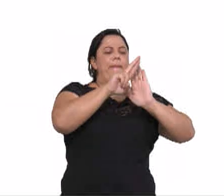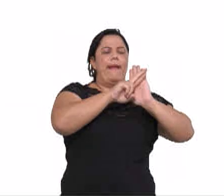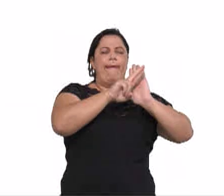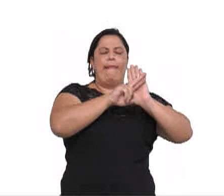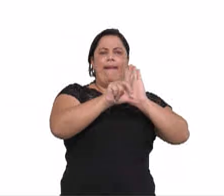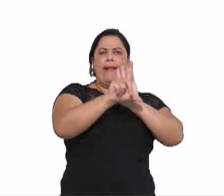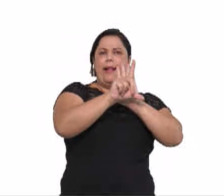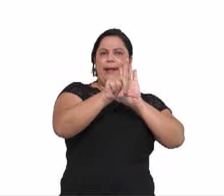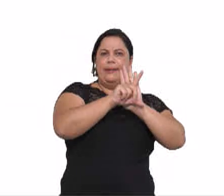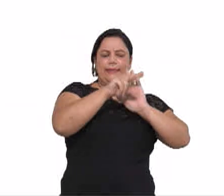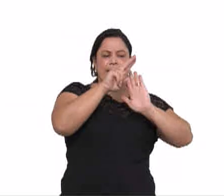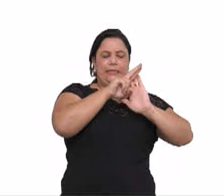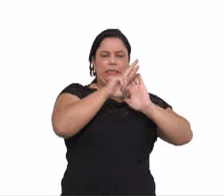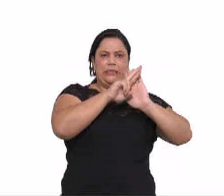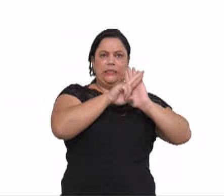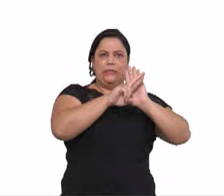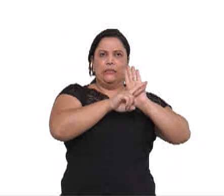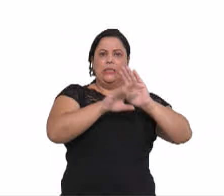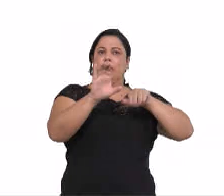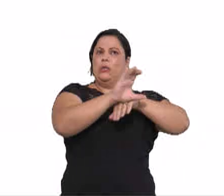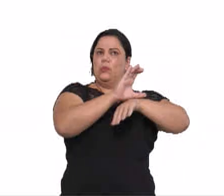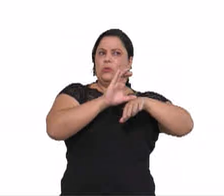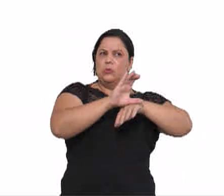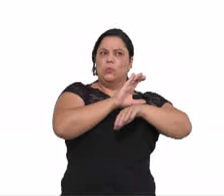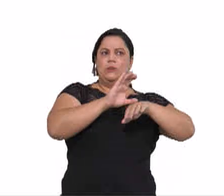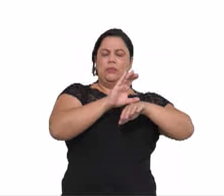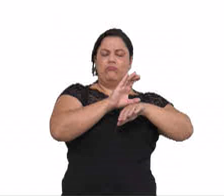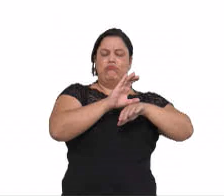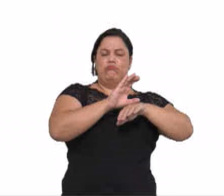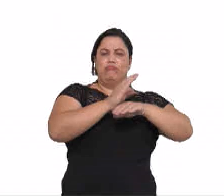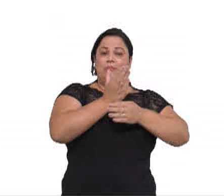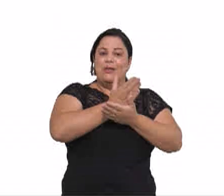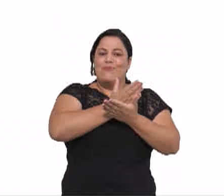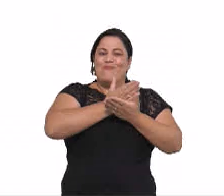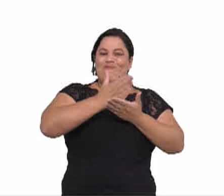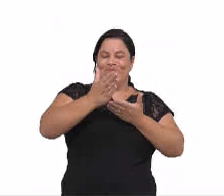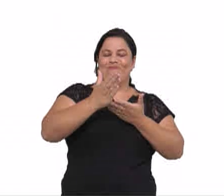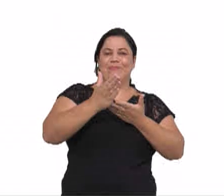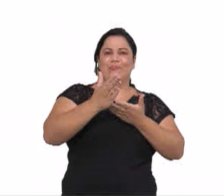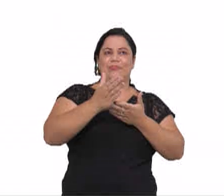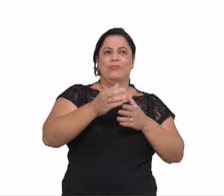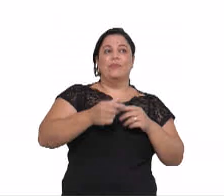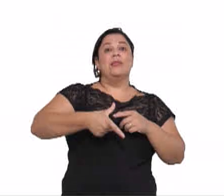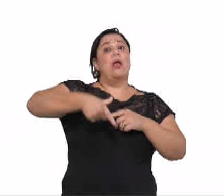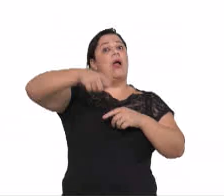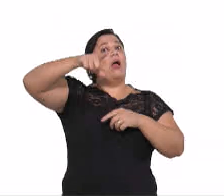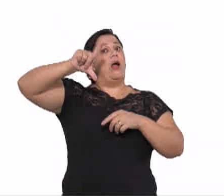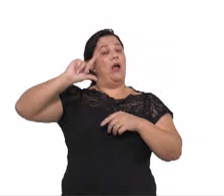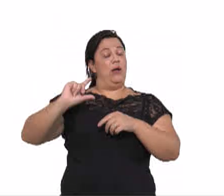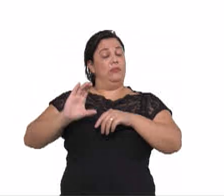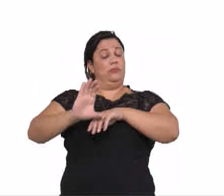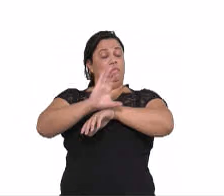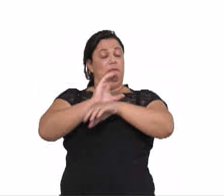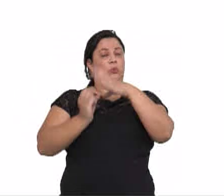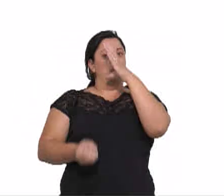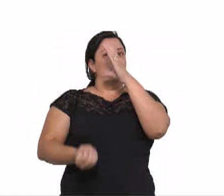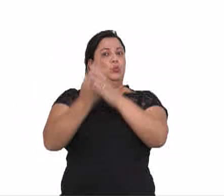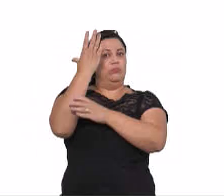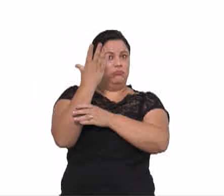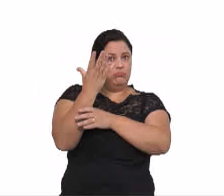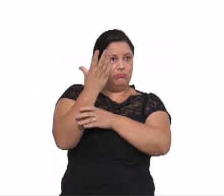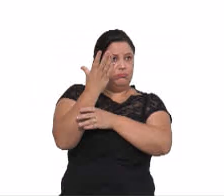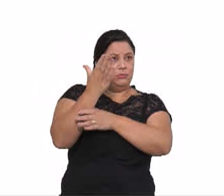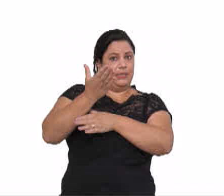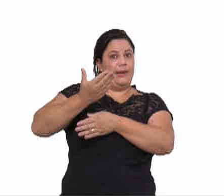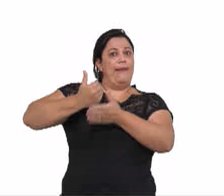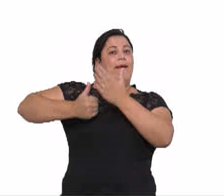já em 1789, que é o ano do início da Revolução. Então, antes da Constituição nascer, antes da